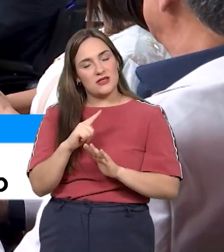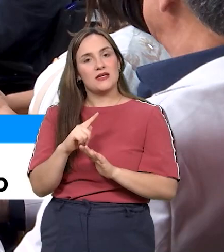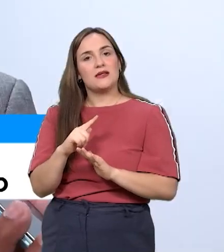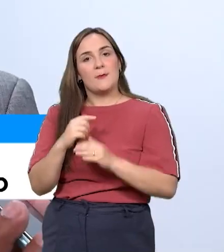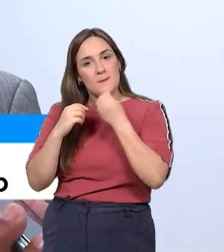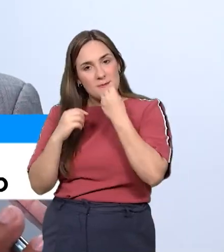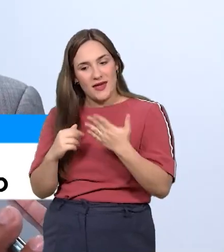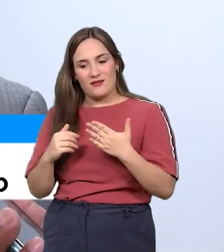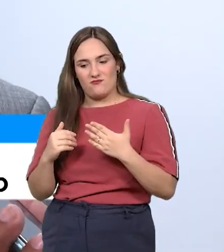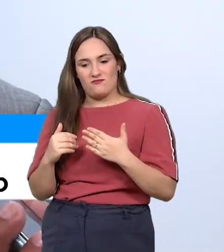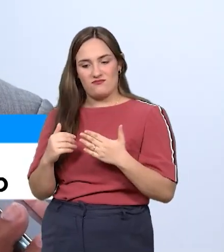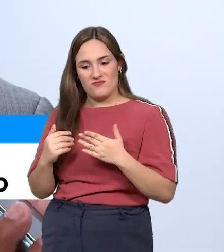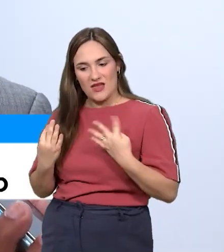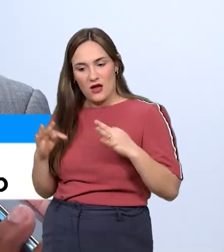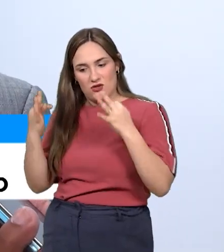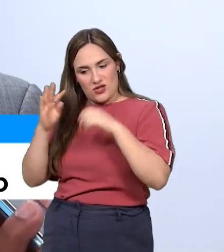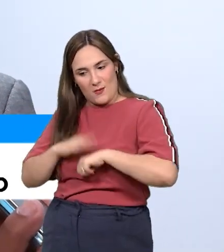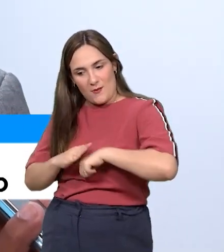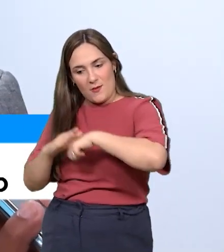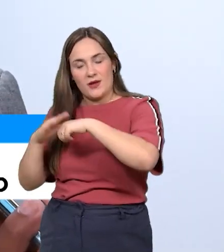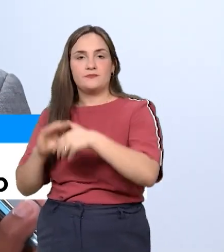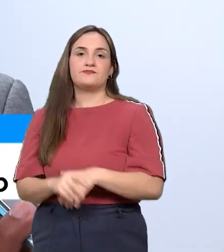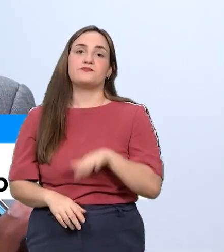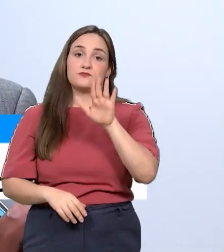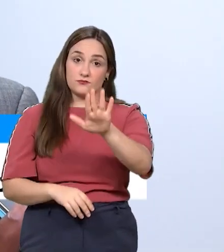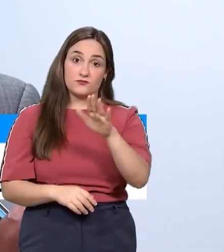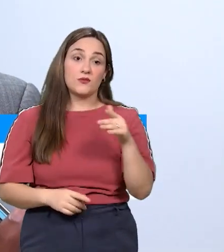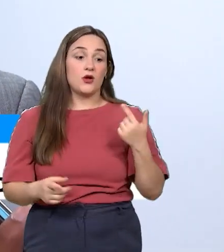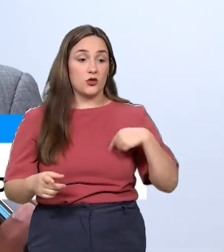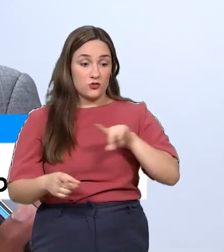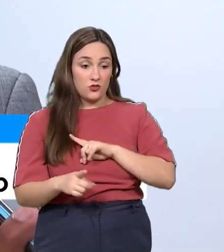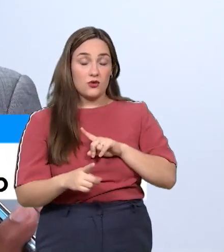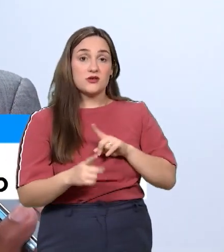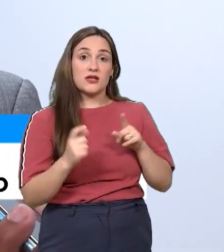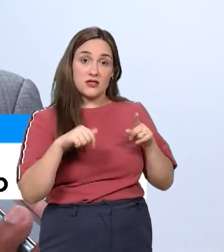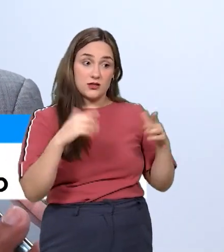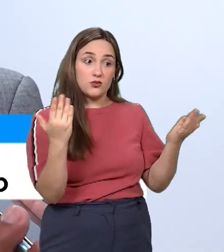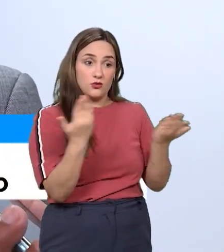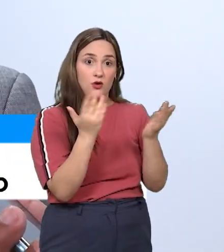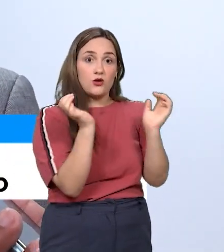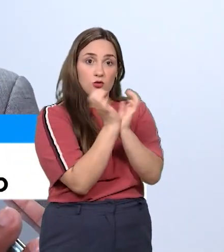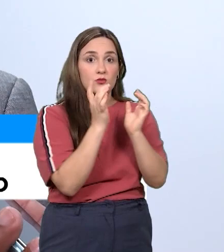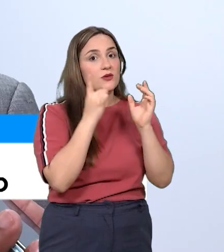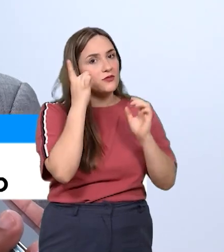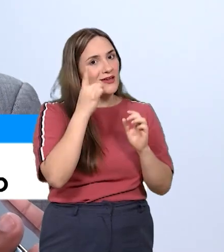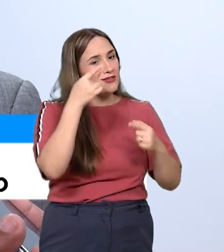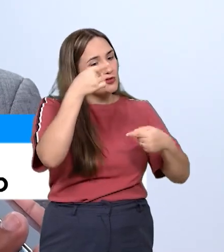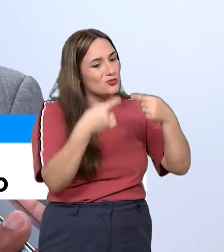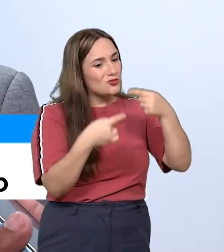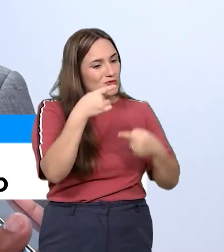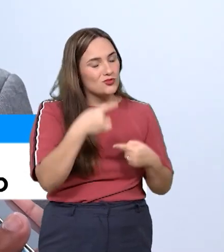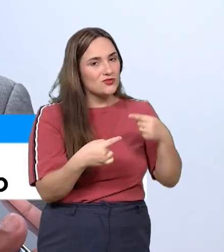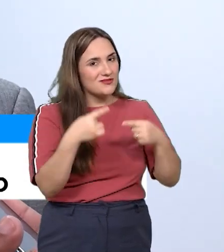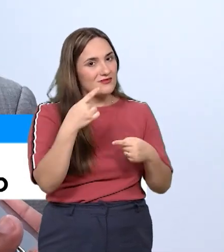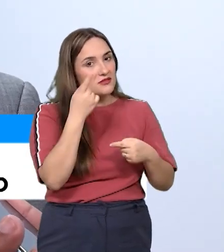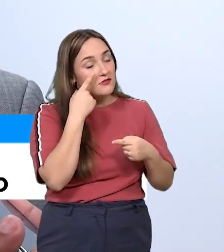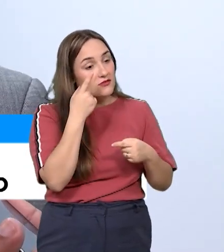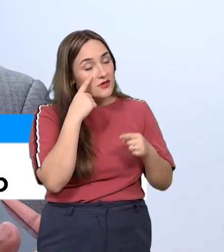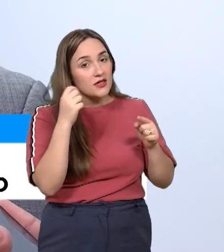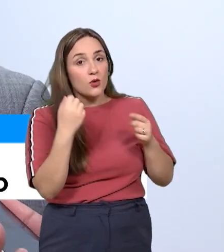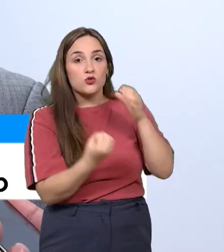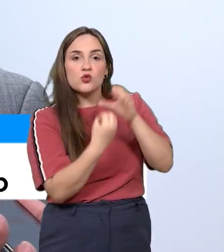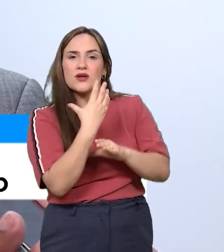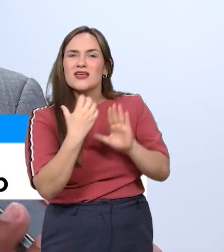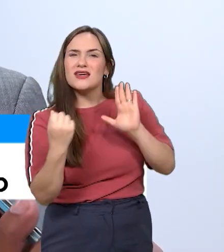área. Nós queremos que, através da comissão, nós possamos estar fazendo o quê? Primeiro, quem sabe construir o